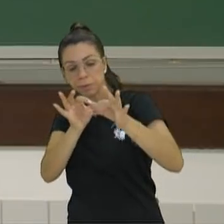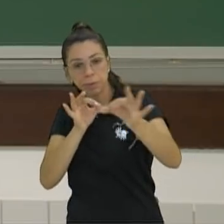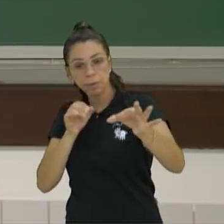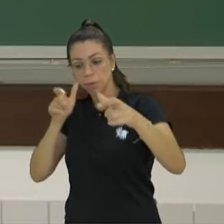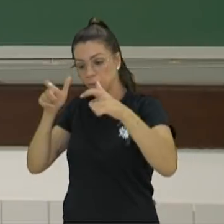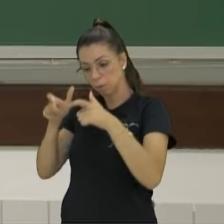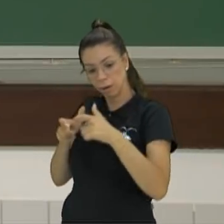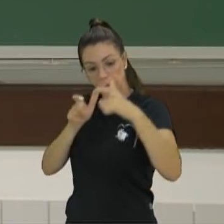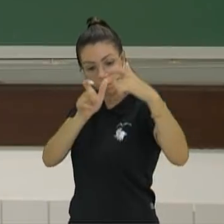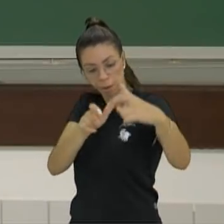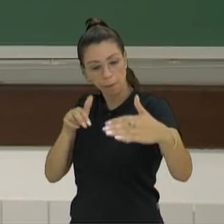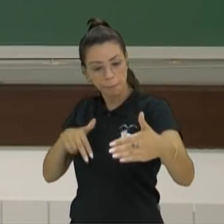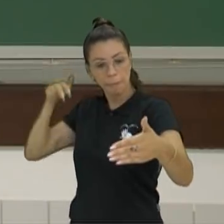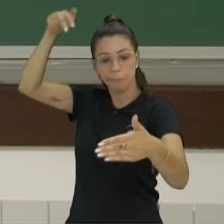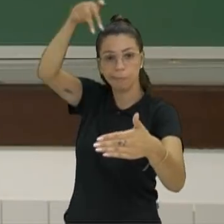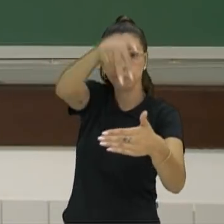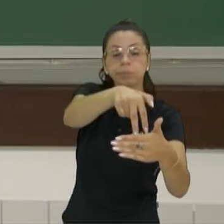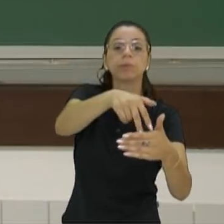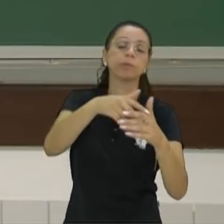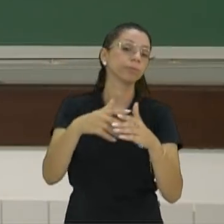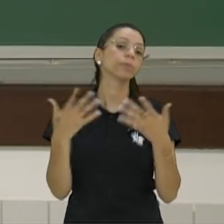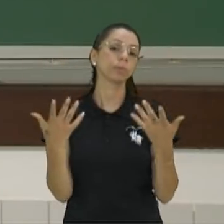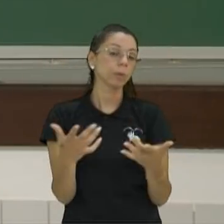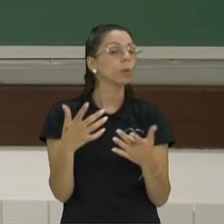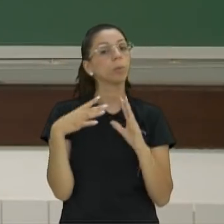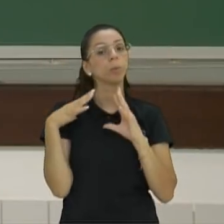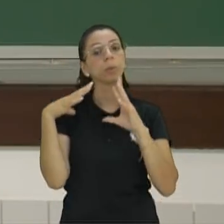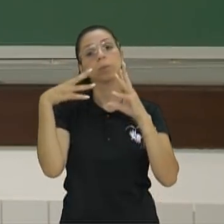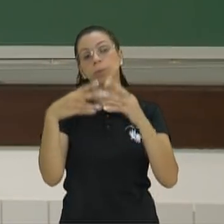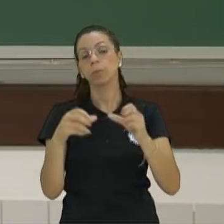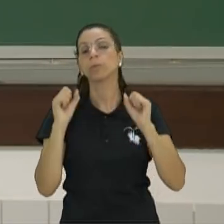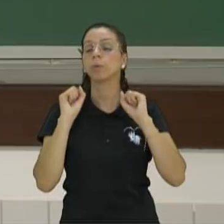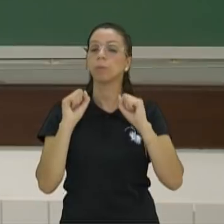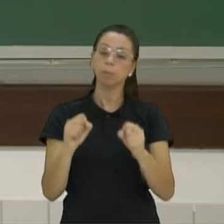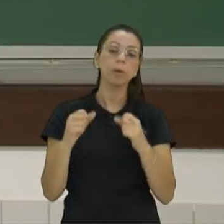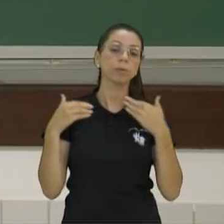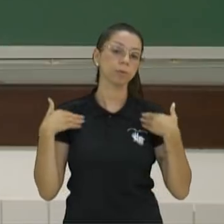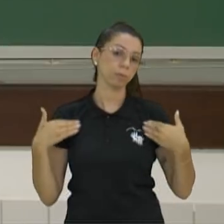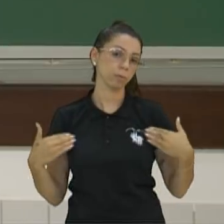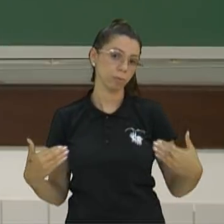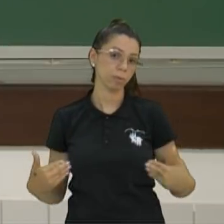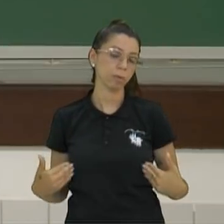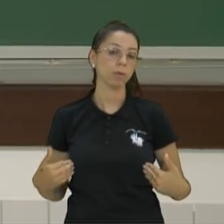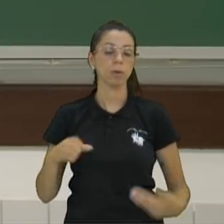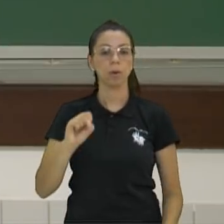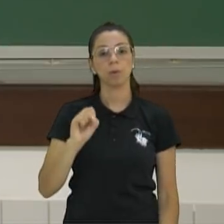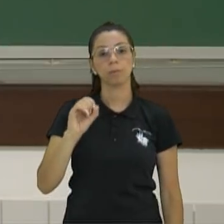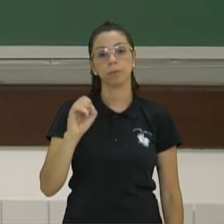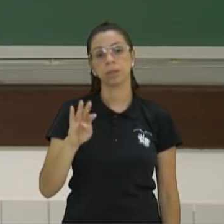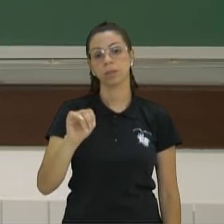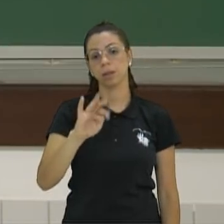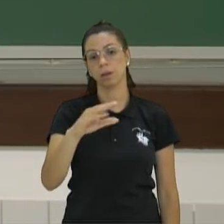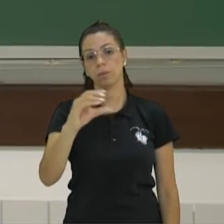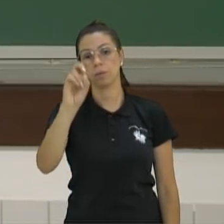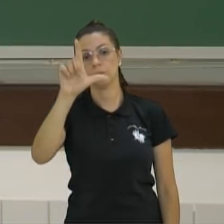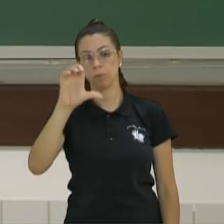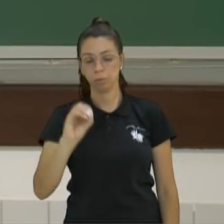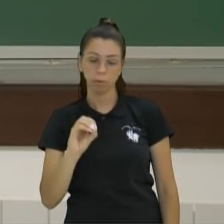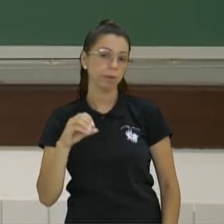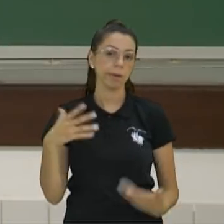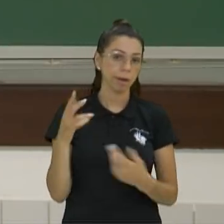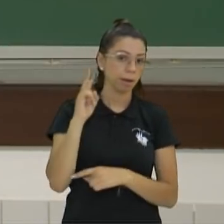um meio-fio e o outro, tudo pode ser explorado como um obstáculo. Mas lembrando que eu não